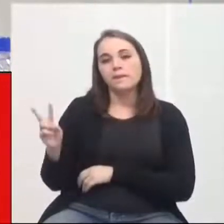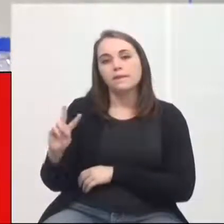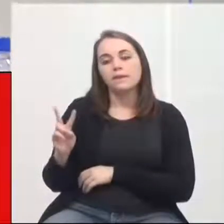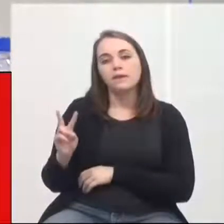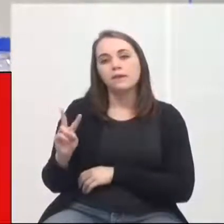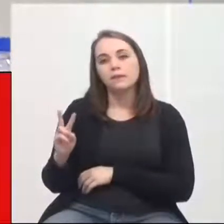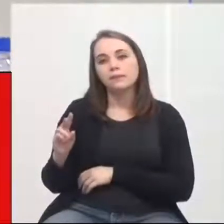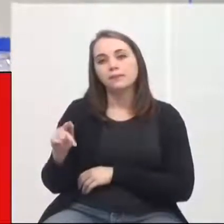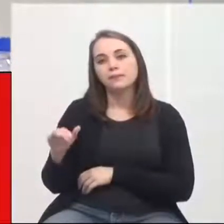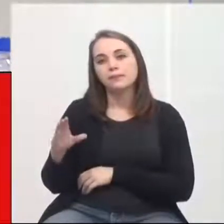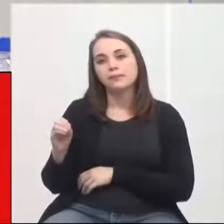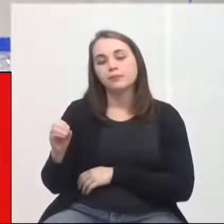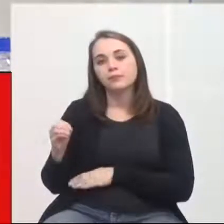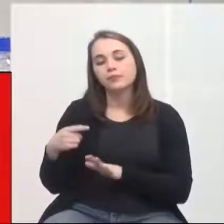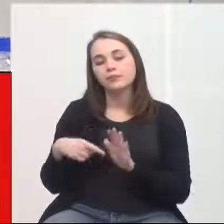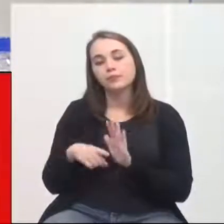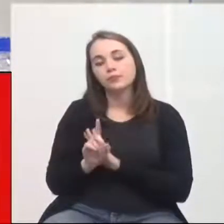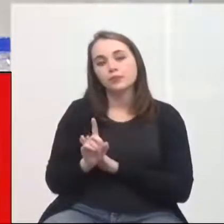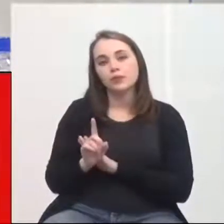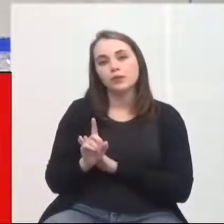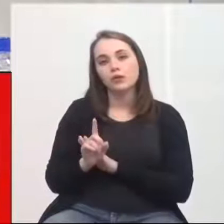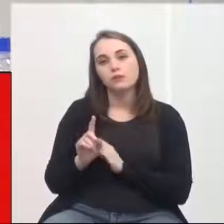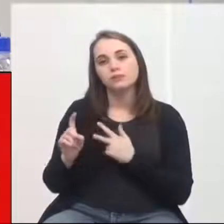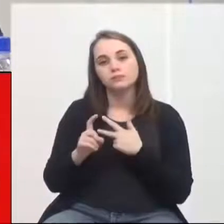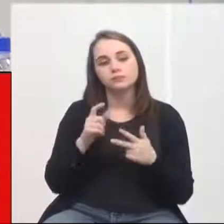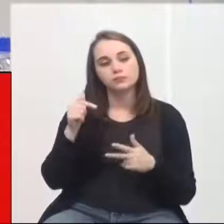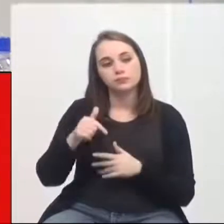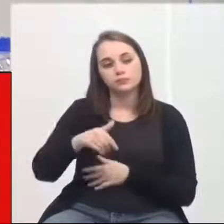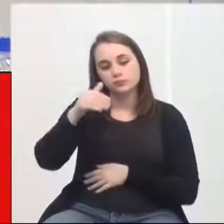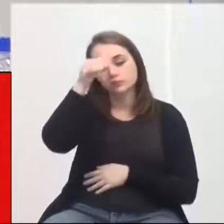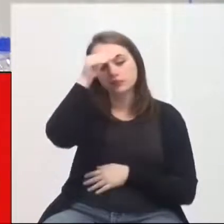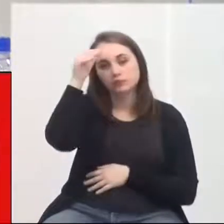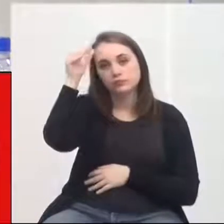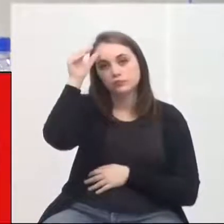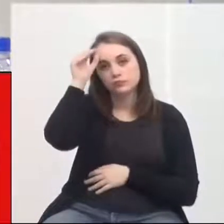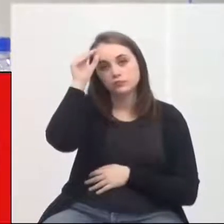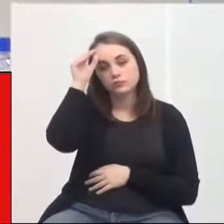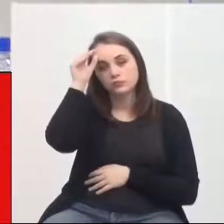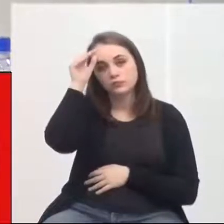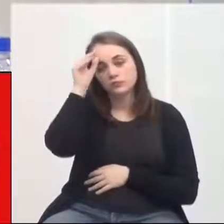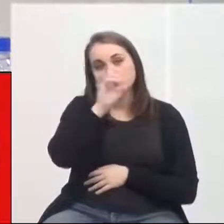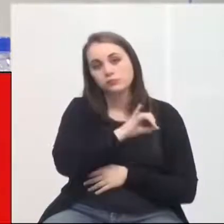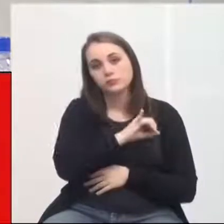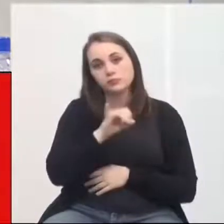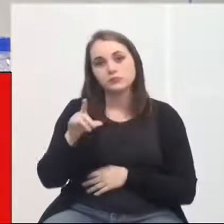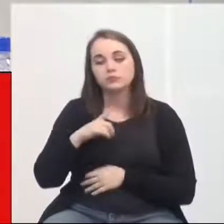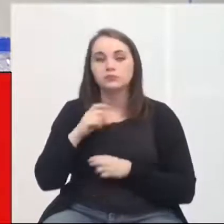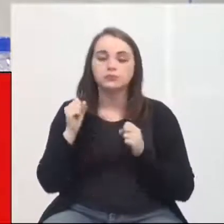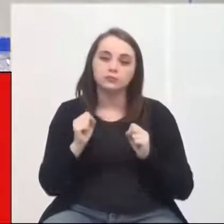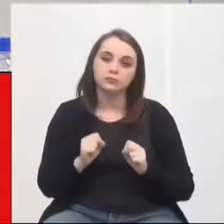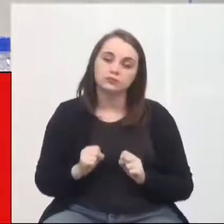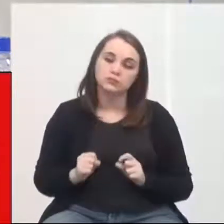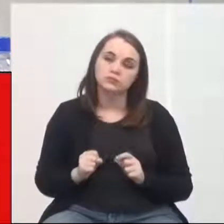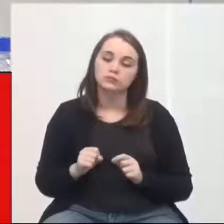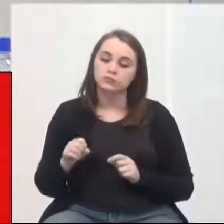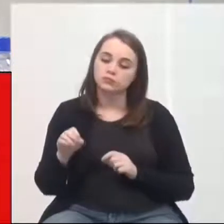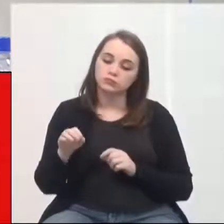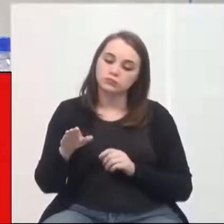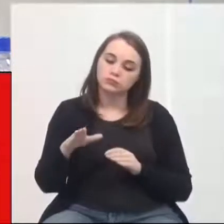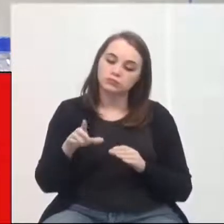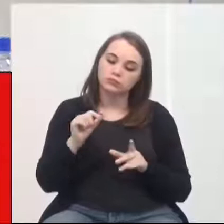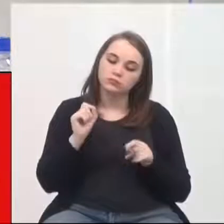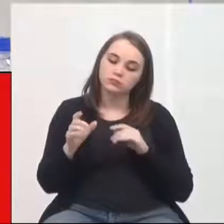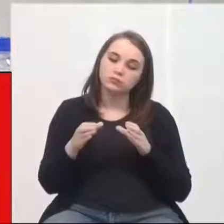678-2021, autor vereador Paulo Ferrarese, envio de expediente ao chefe do Poder Executivo Municipal, questionando se é possível designar uma equipe para